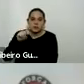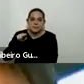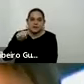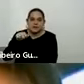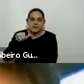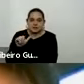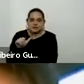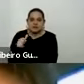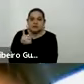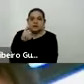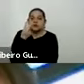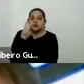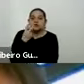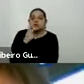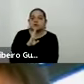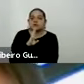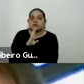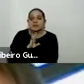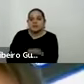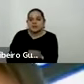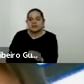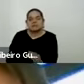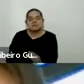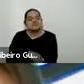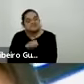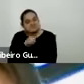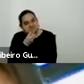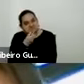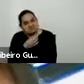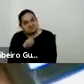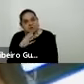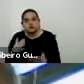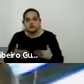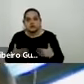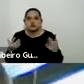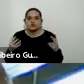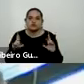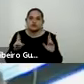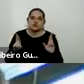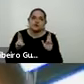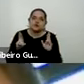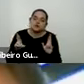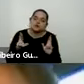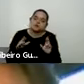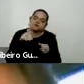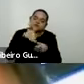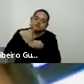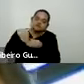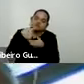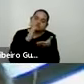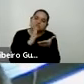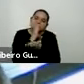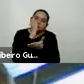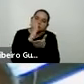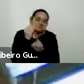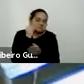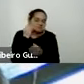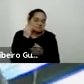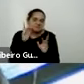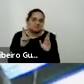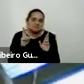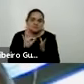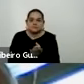14h30 no Metal Company. Muito bem, então. Vamos levar uma proposta para ser votada pelos trabalhadores. Então, com esse trabalho, com